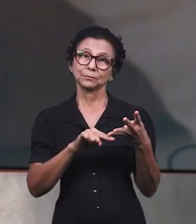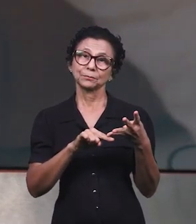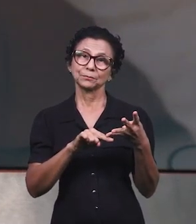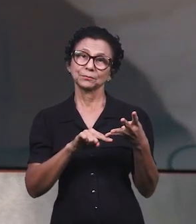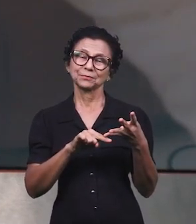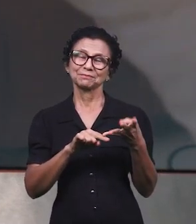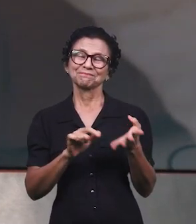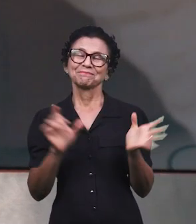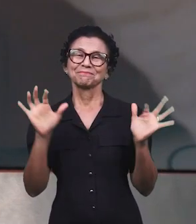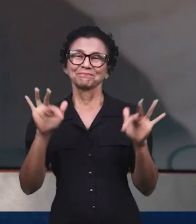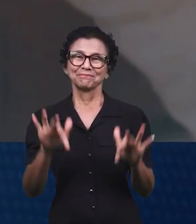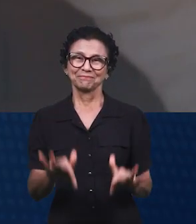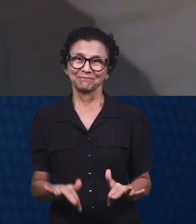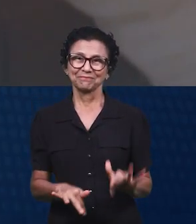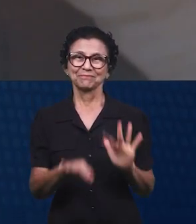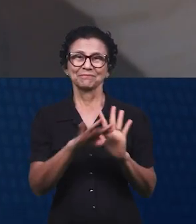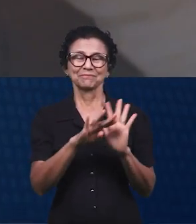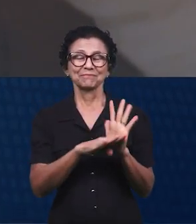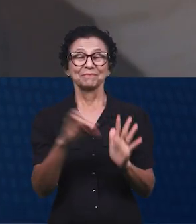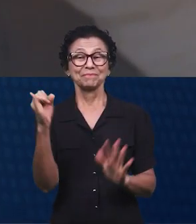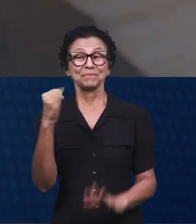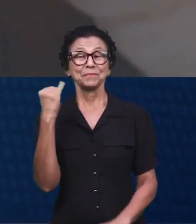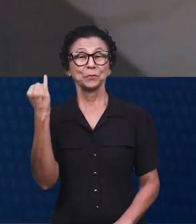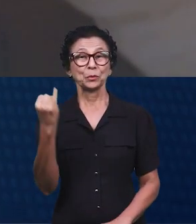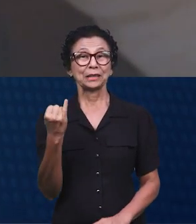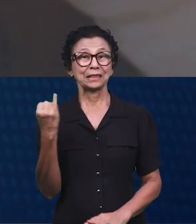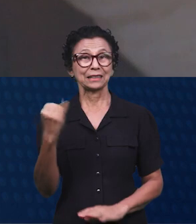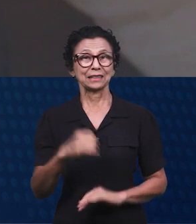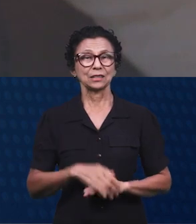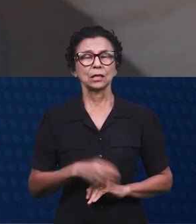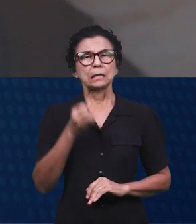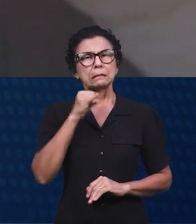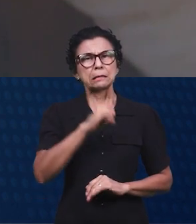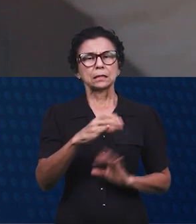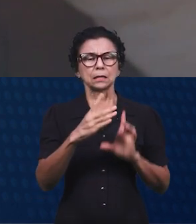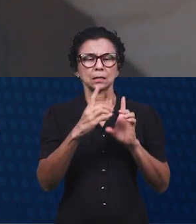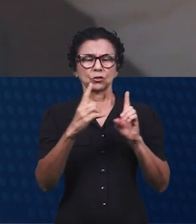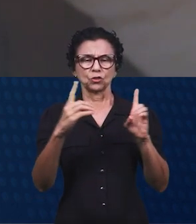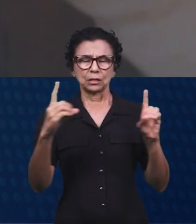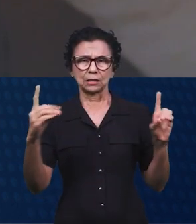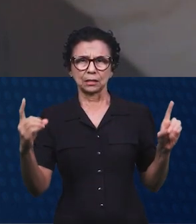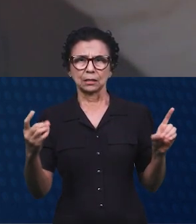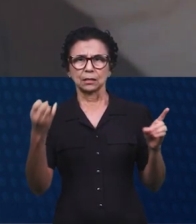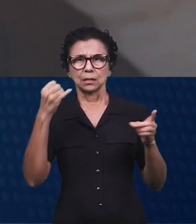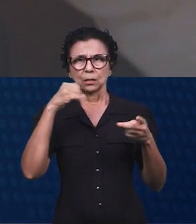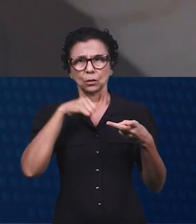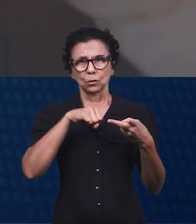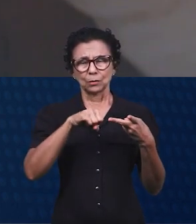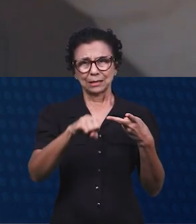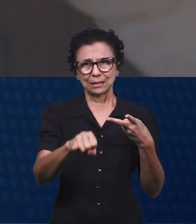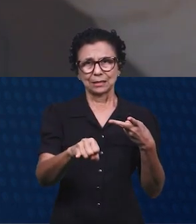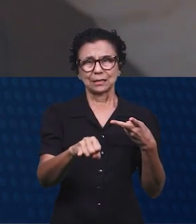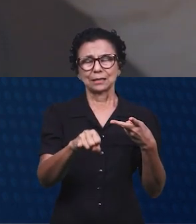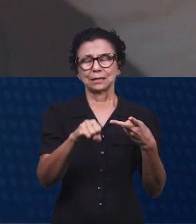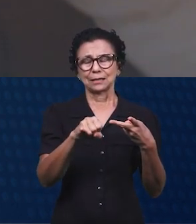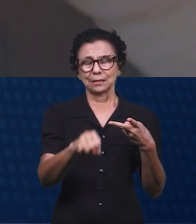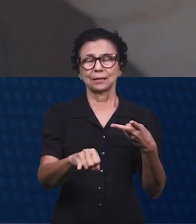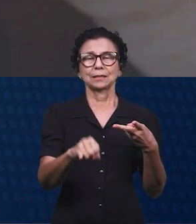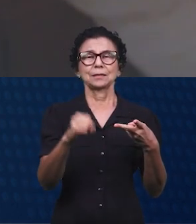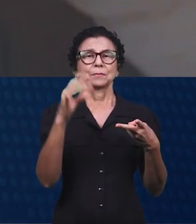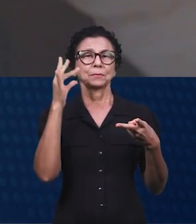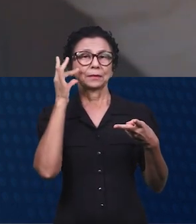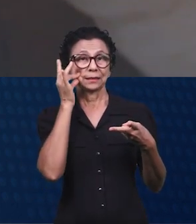para encerrar o nosso programa, o mais importante que eu quero deixar para você, ó, seja à distância, ou seja